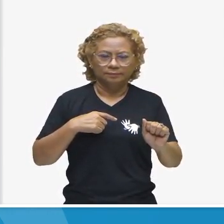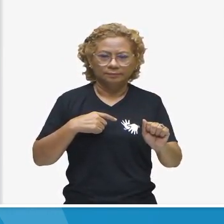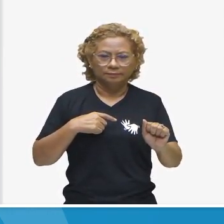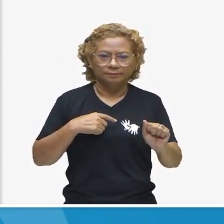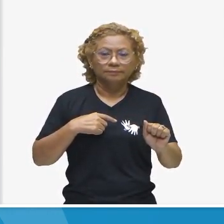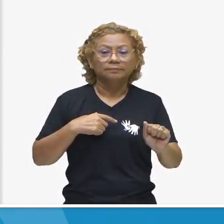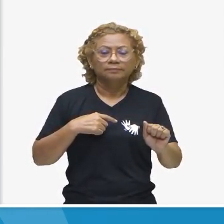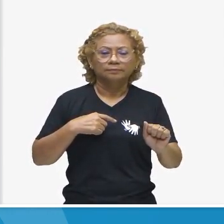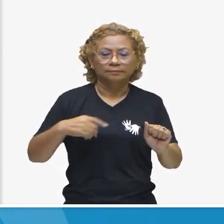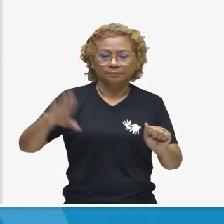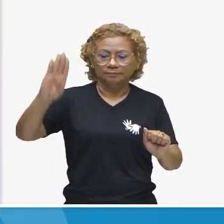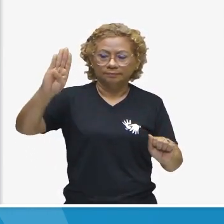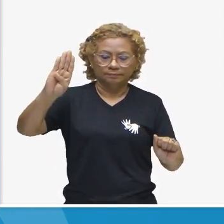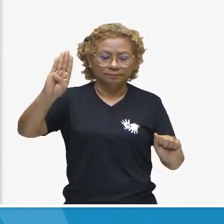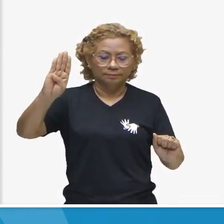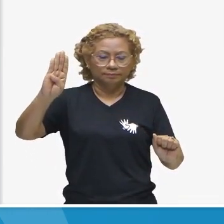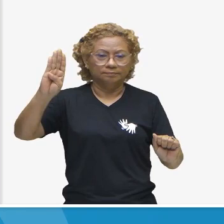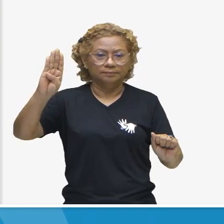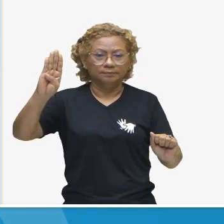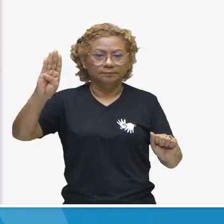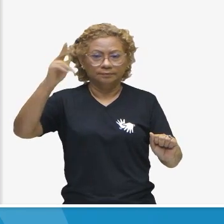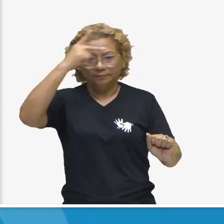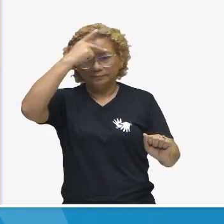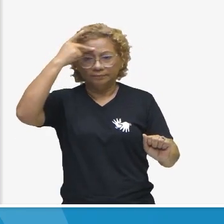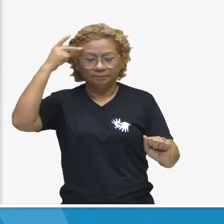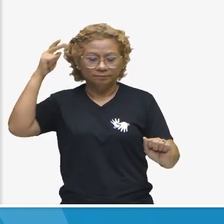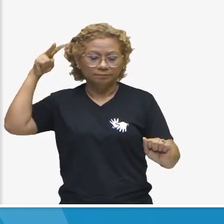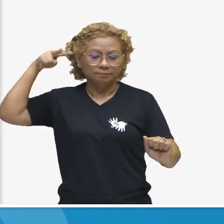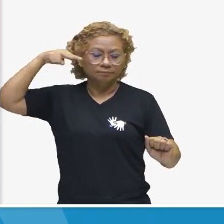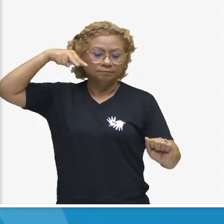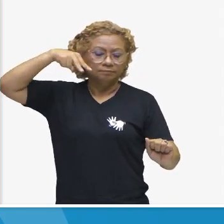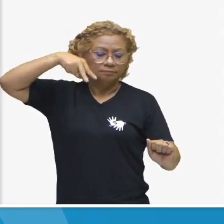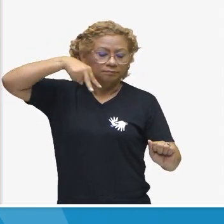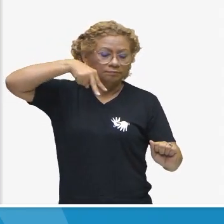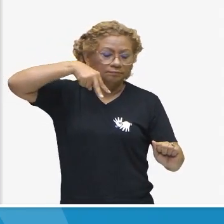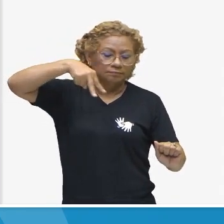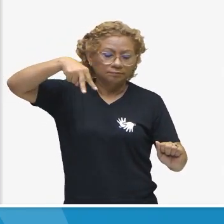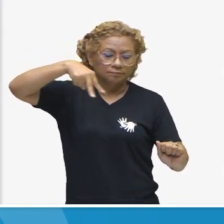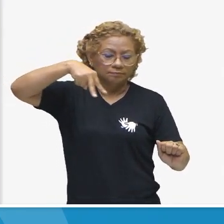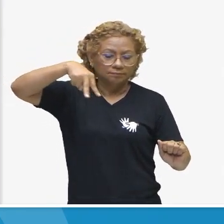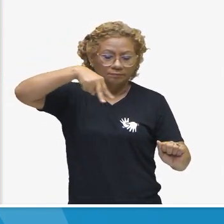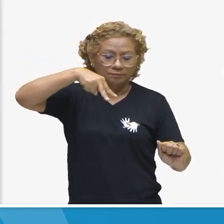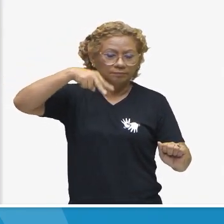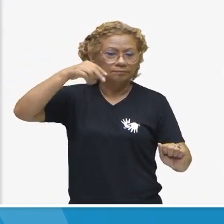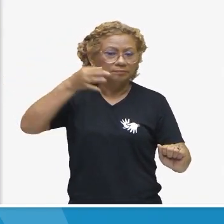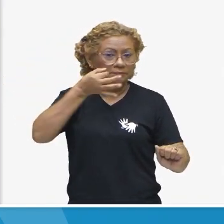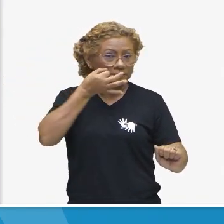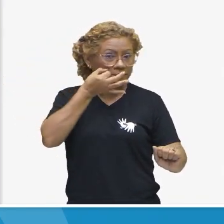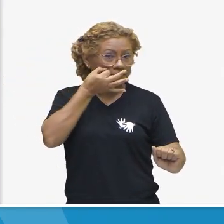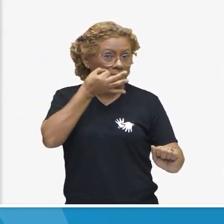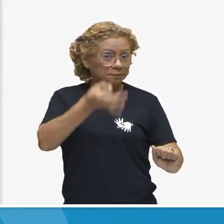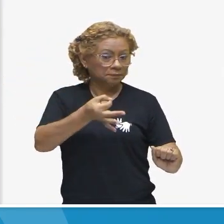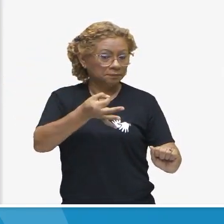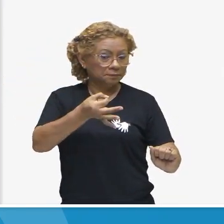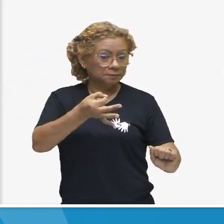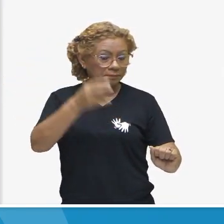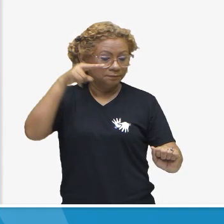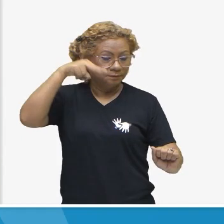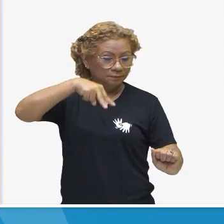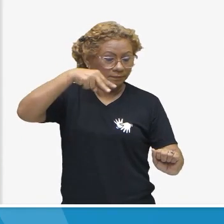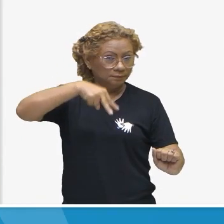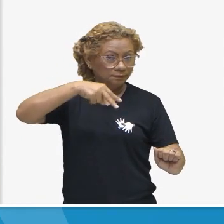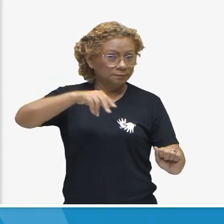está observando, essas 2 pessoas nessa gangorra, está observando de cima, tá? Essa pessoa